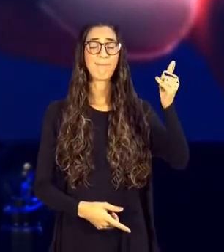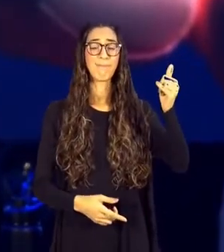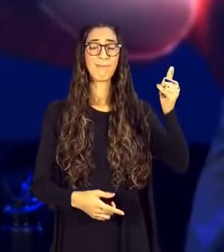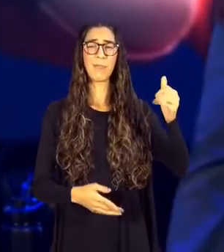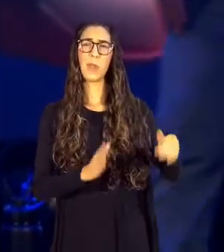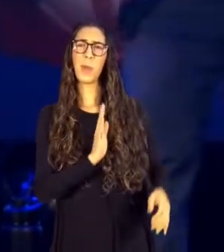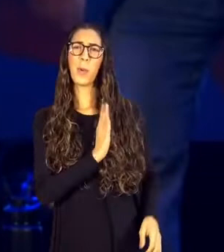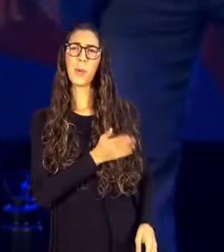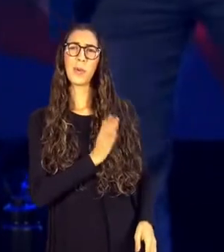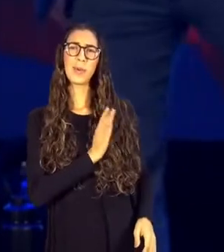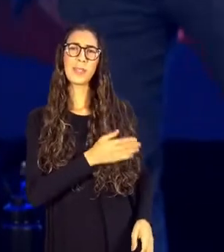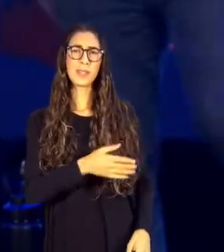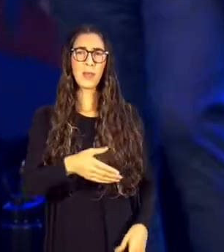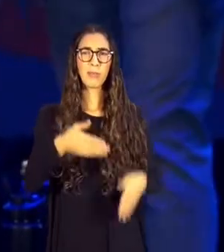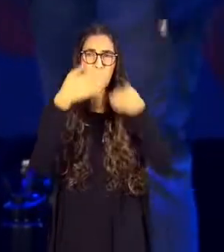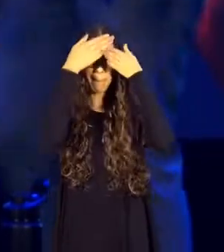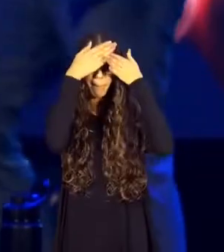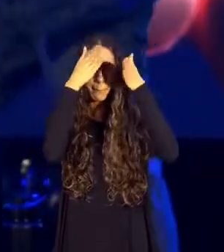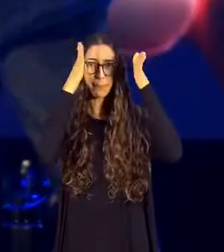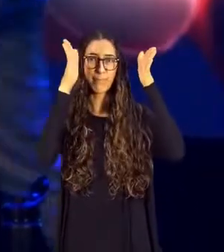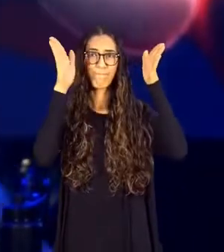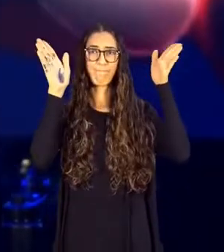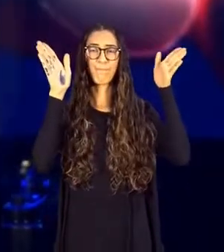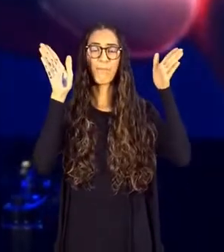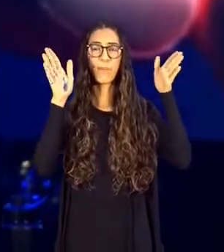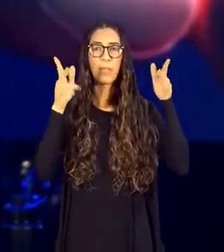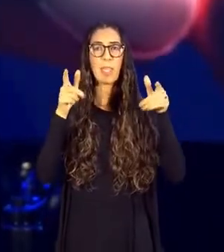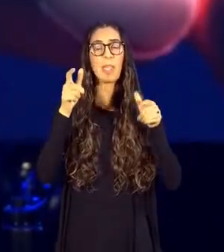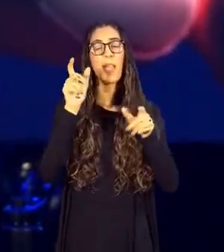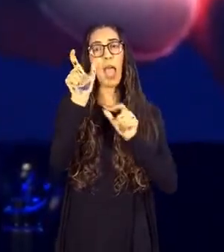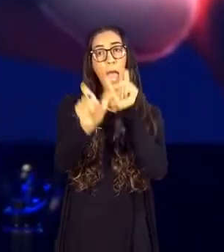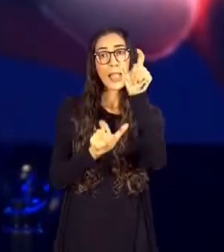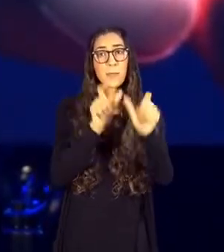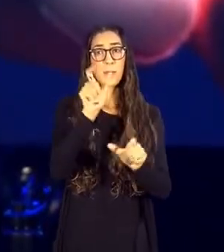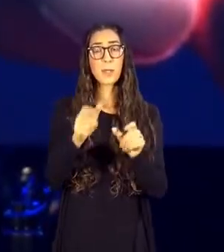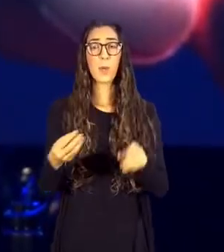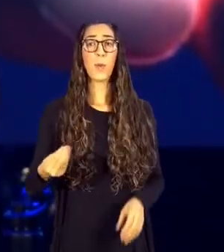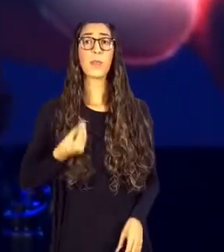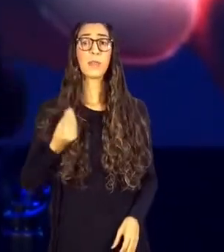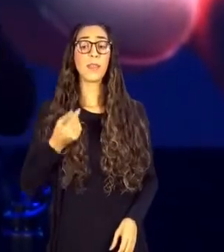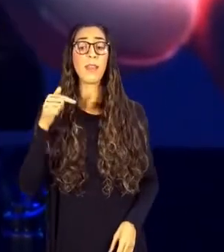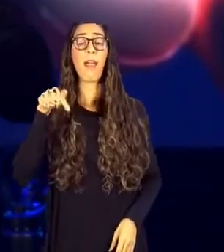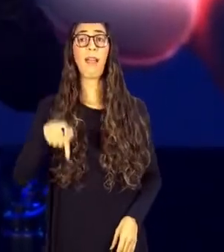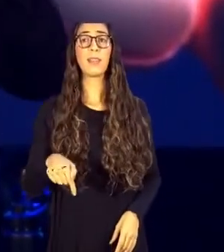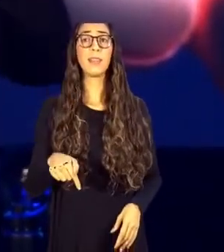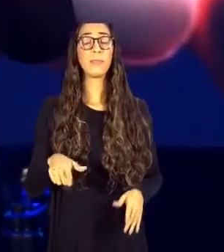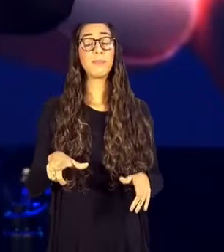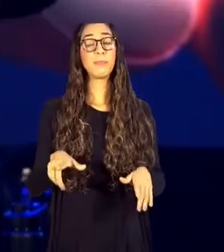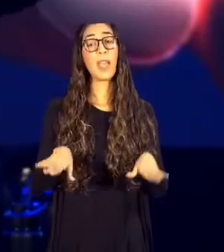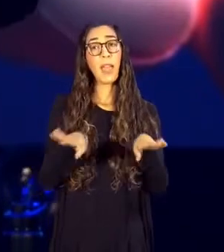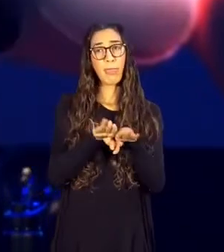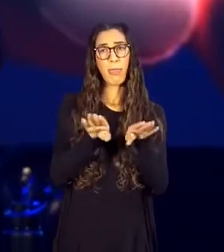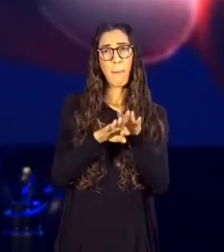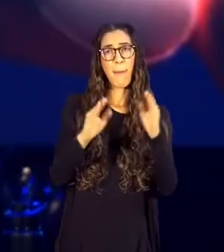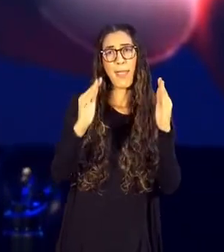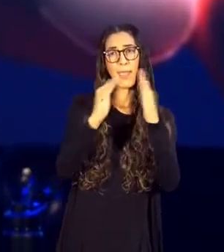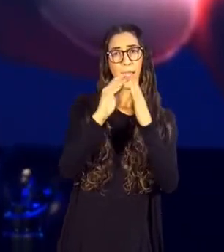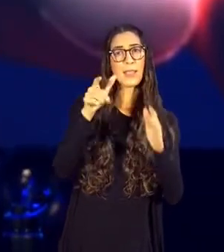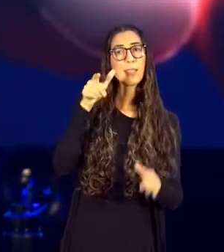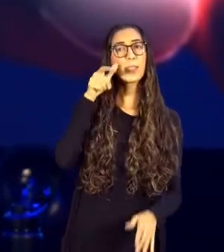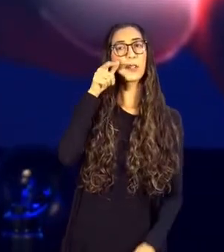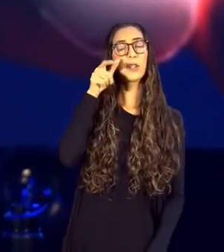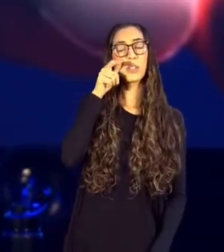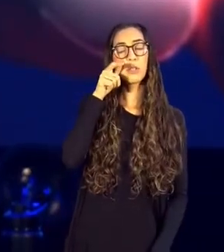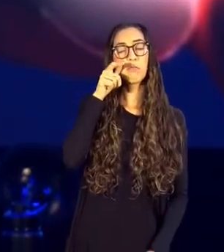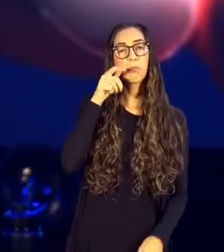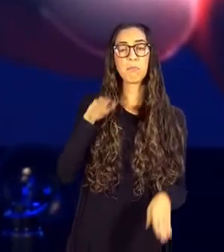nosso entendimento, das pessoas que estão aqui, das pessoas que estão assistindo pela internet, das pessoas que vão vir assistir esse vídeo